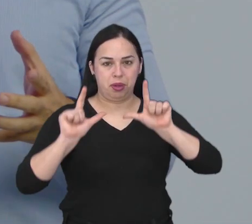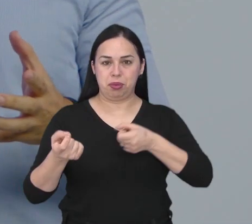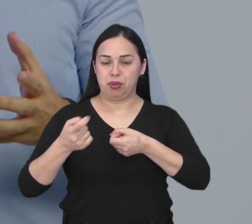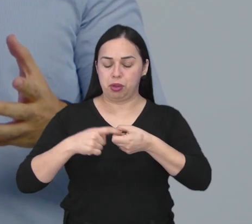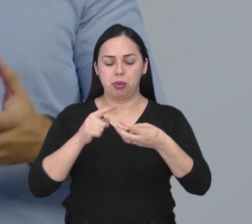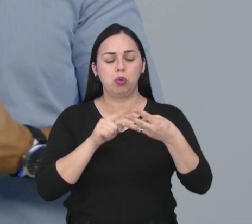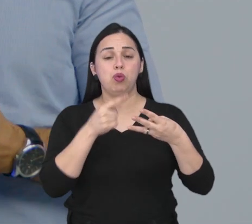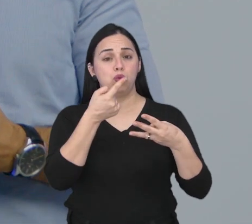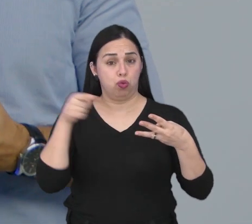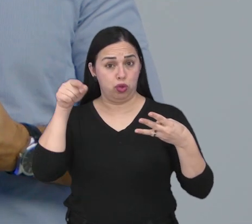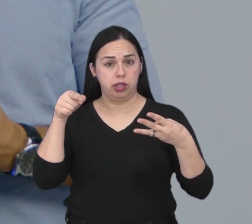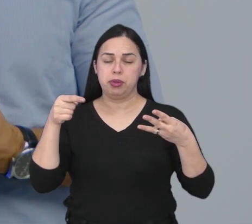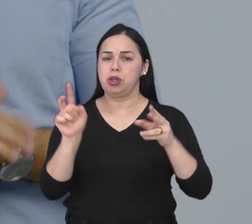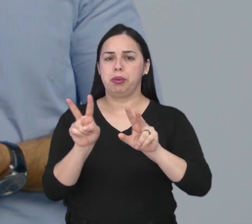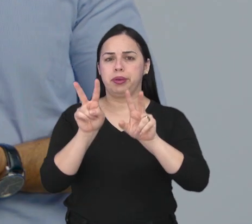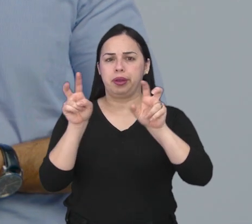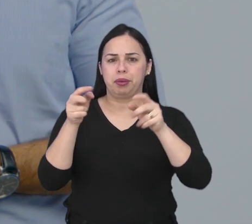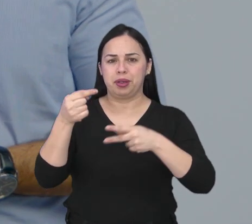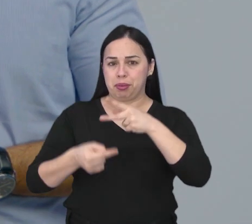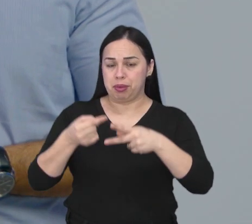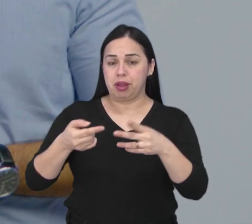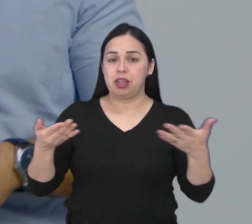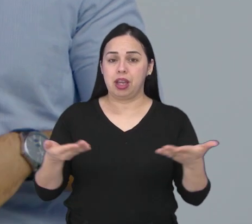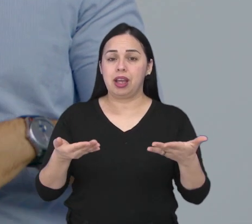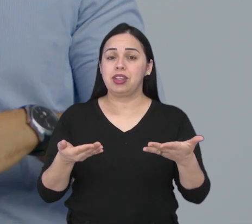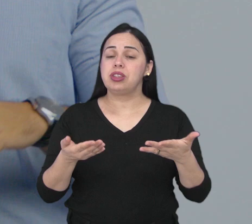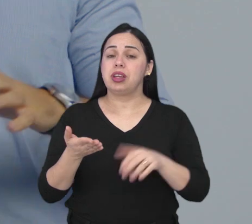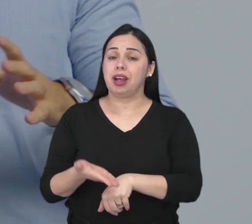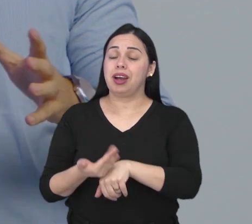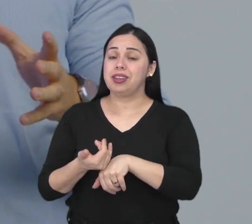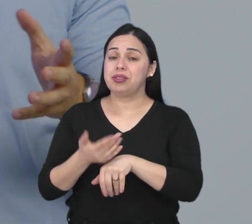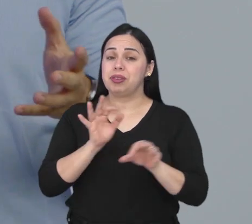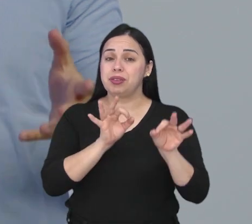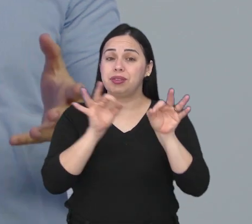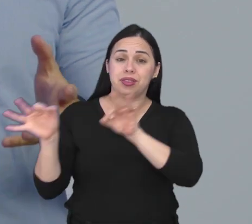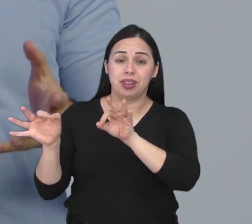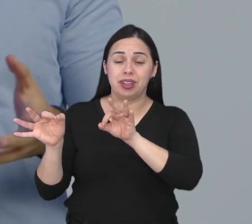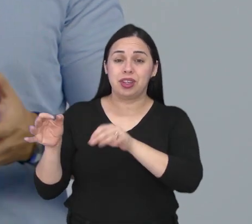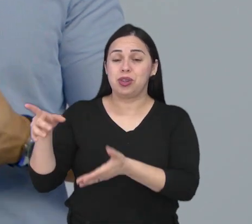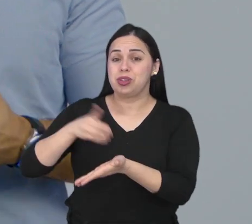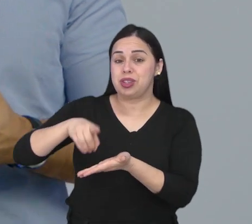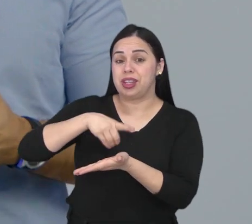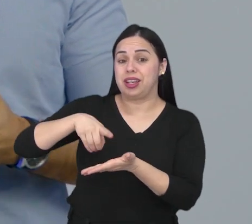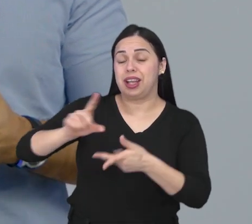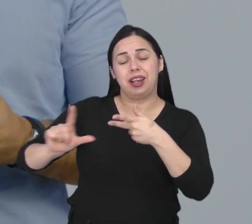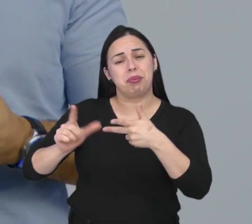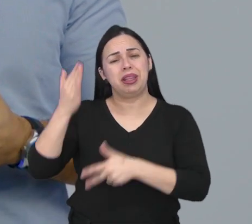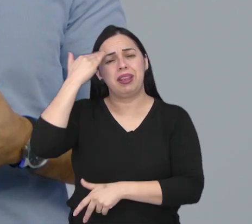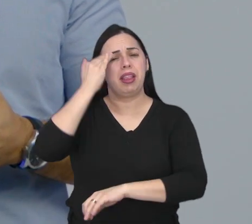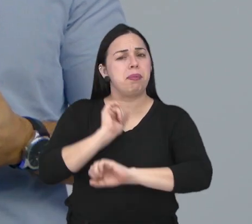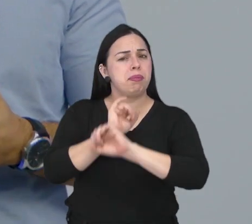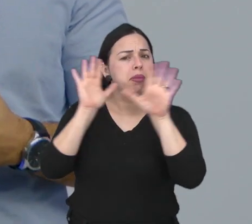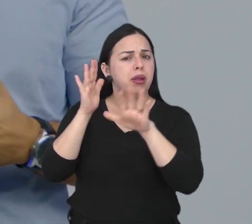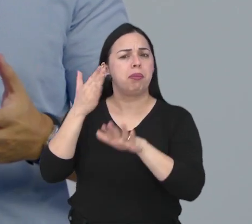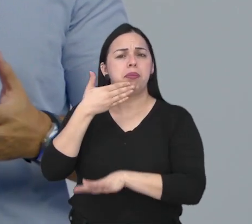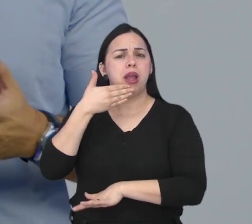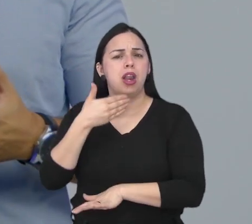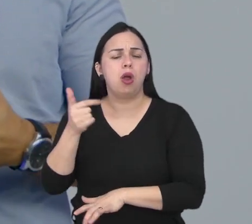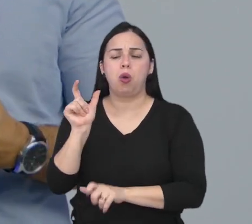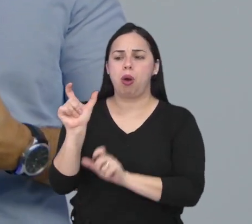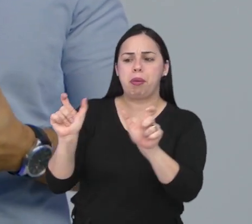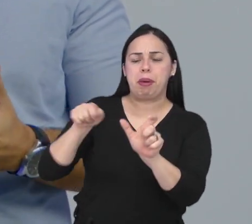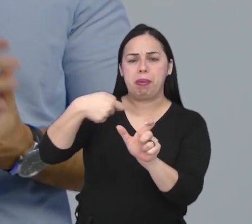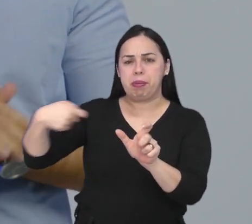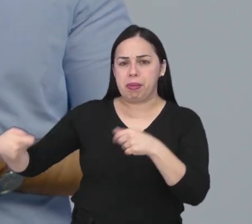Estamos de volta para o último bloco do Sobre Política e antes da gente continuar a nossa conversa, vamos ao nosso quadro Dicionário Legislativo